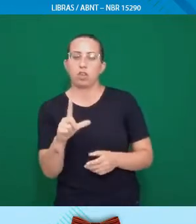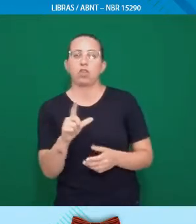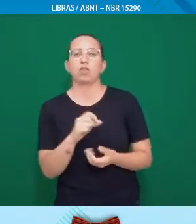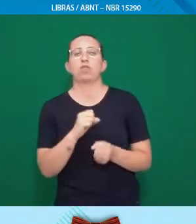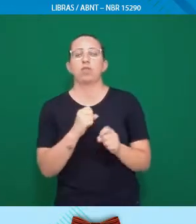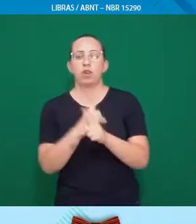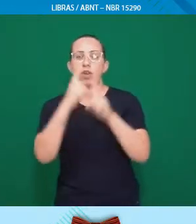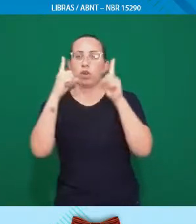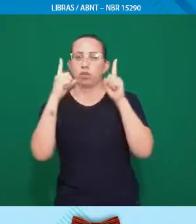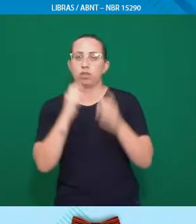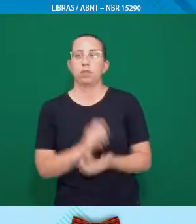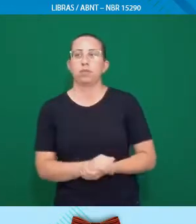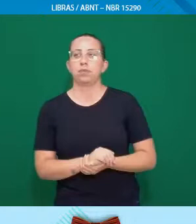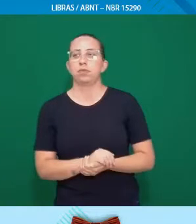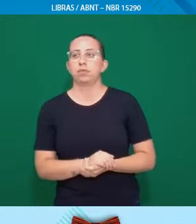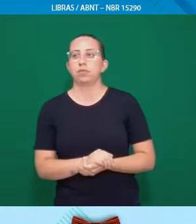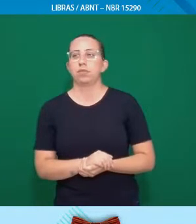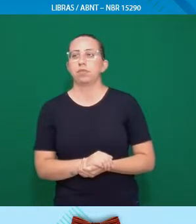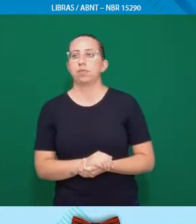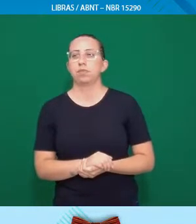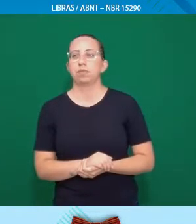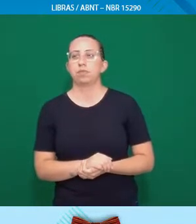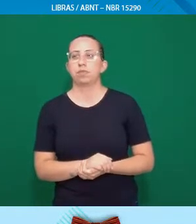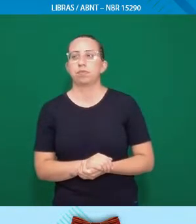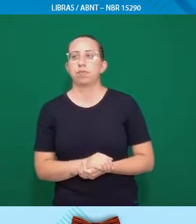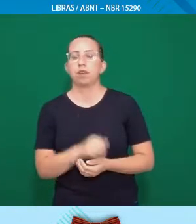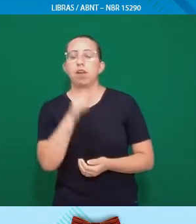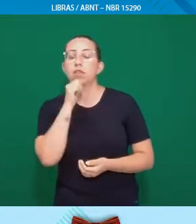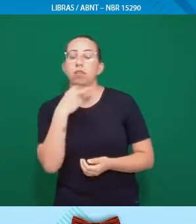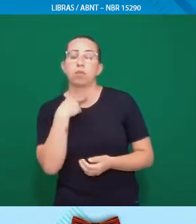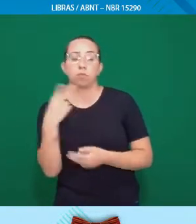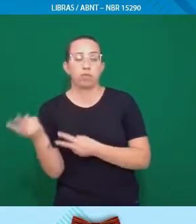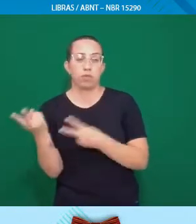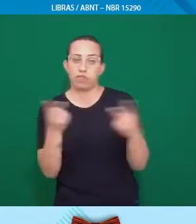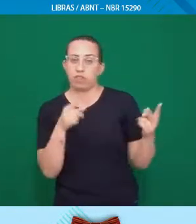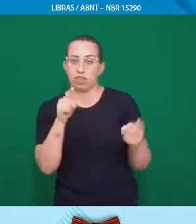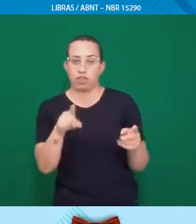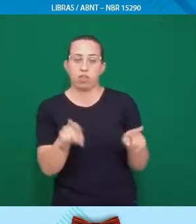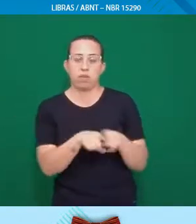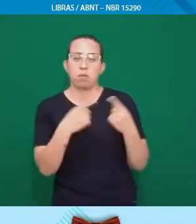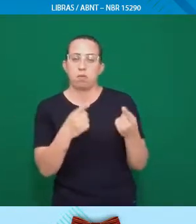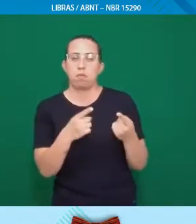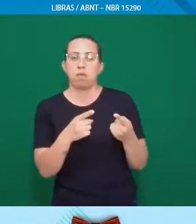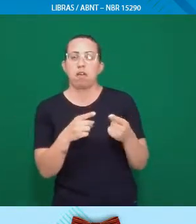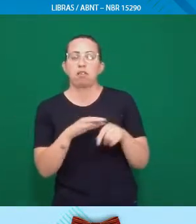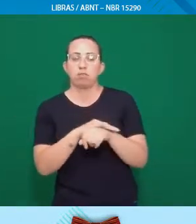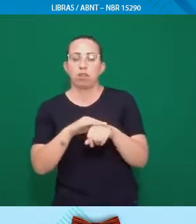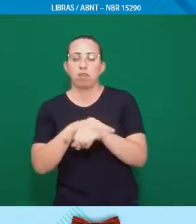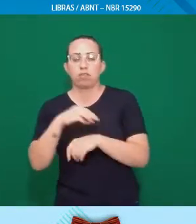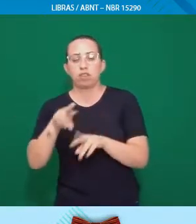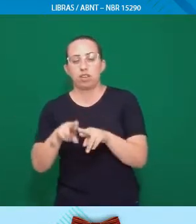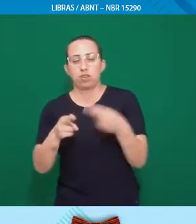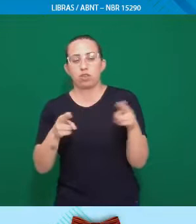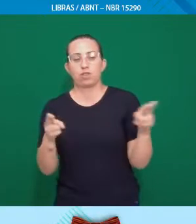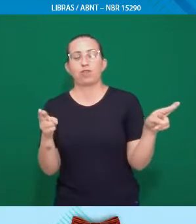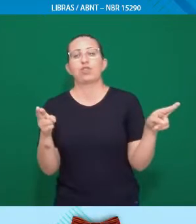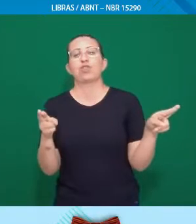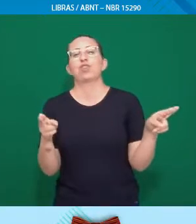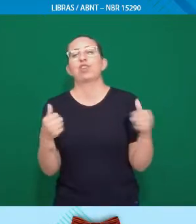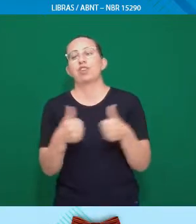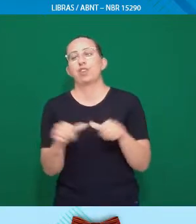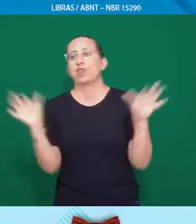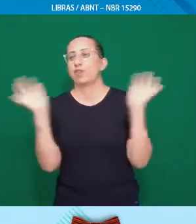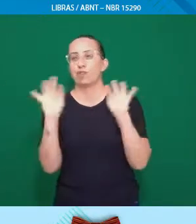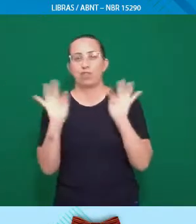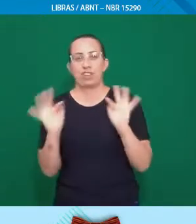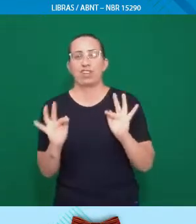estejamos juntos de novo eu ainda não tive o prazer de te fazer uma visita nesse ano mas conversando contigo lá no lixo in